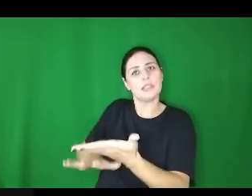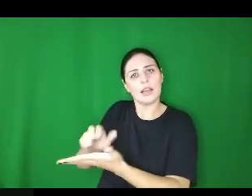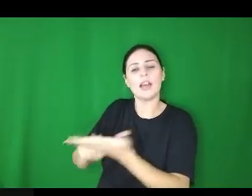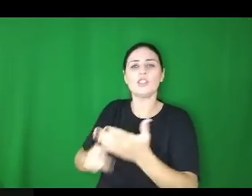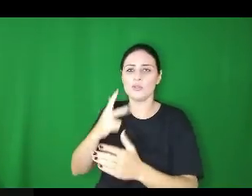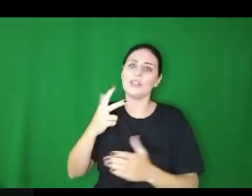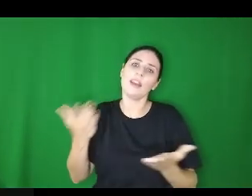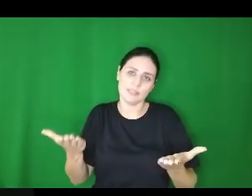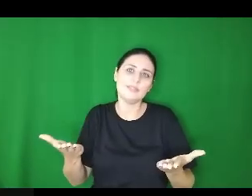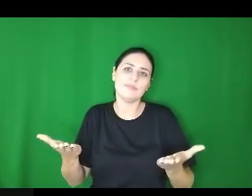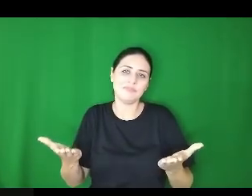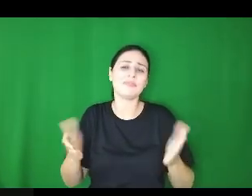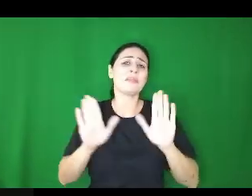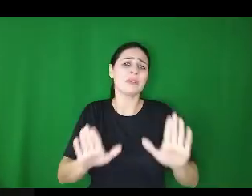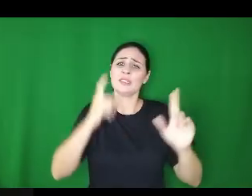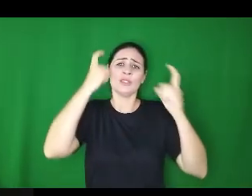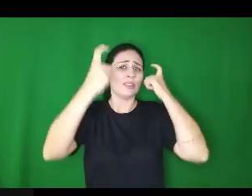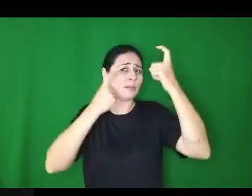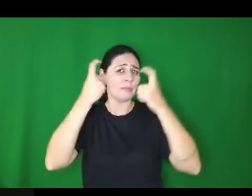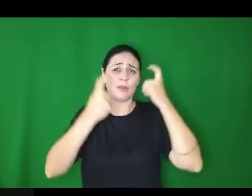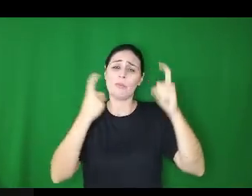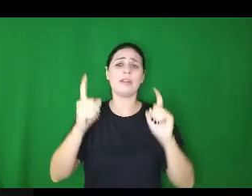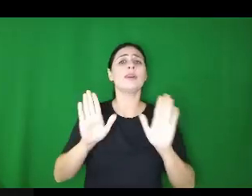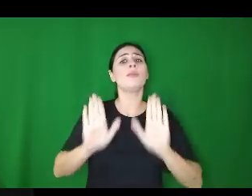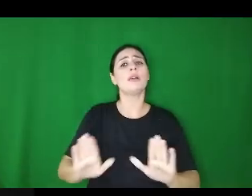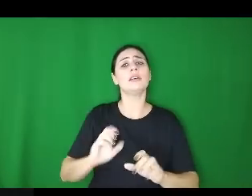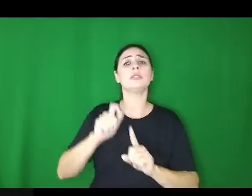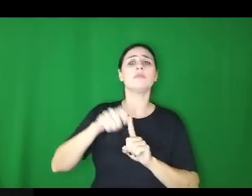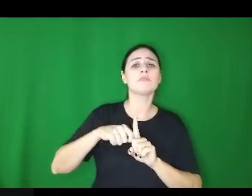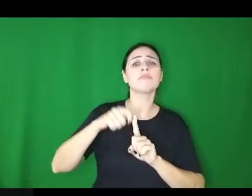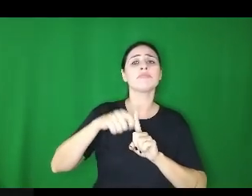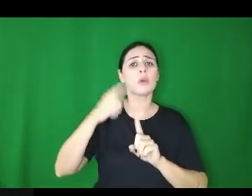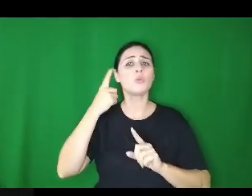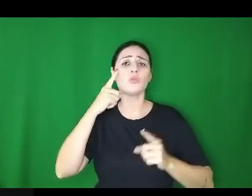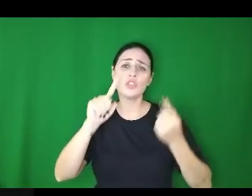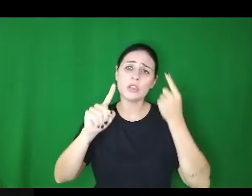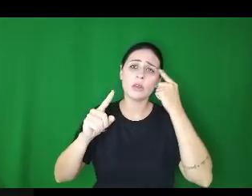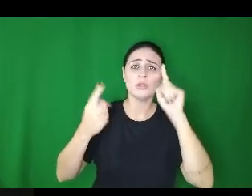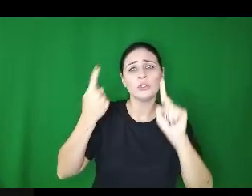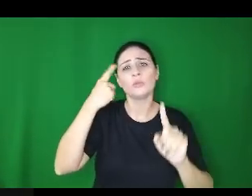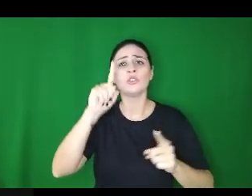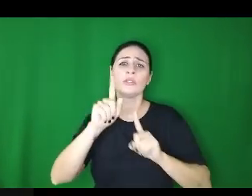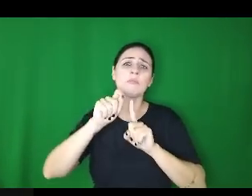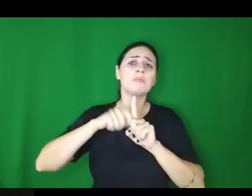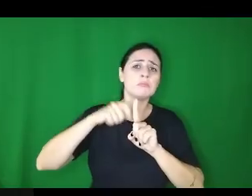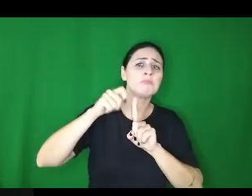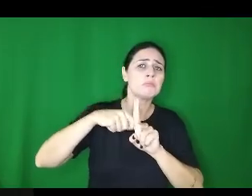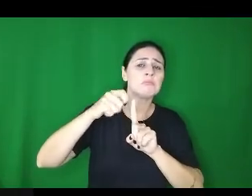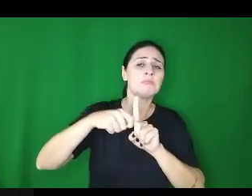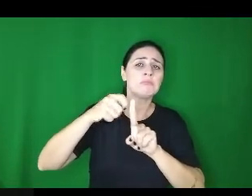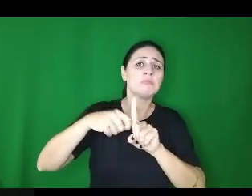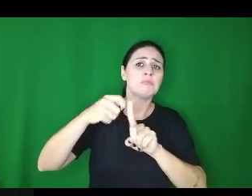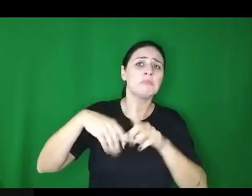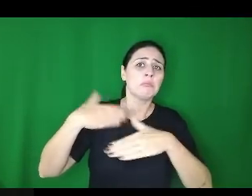era o que a gente, todo mundo falava, nossa, temos que fazer essas atividades remotas,